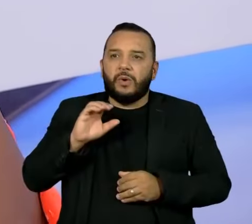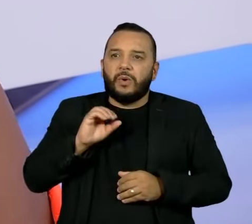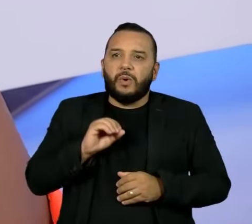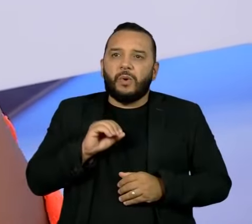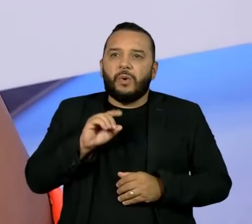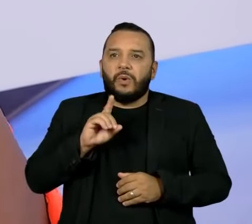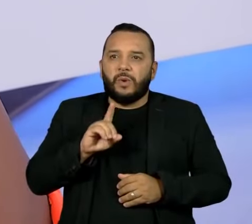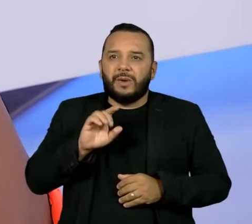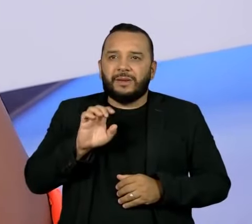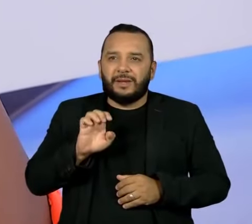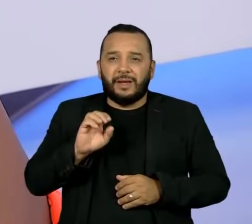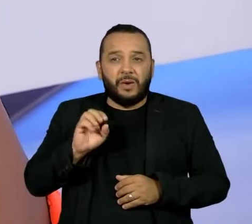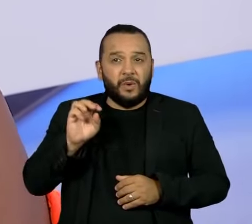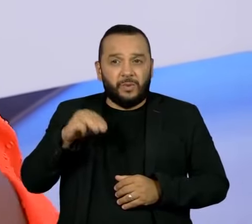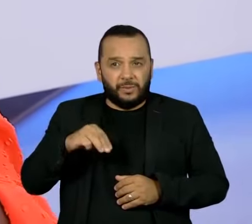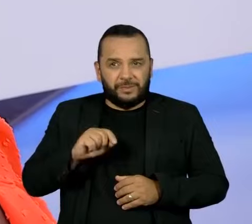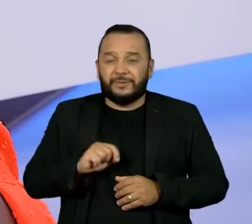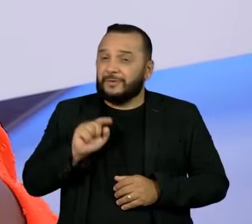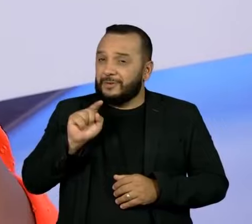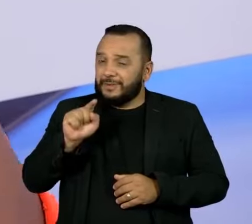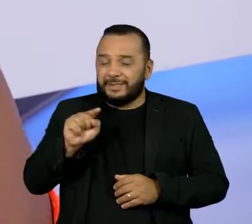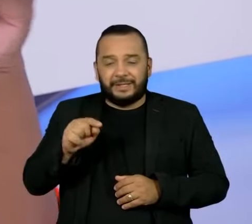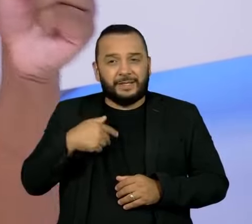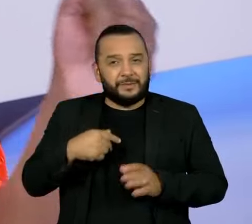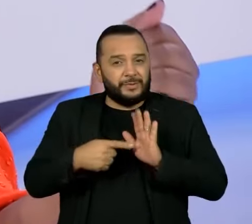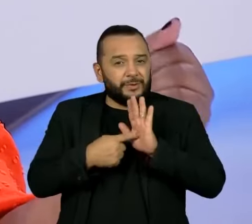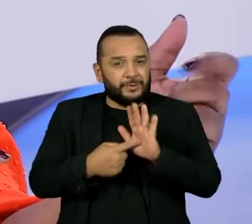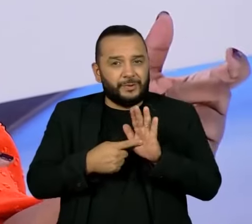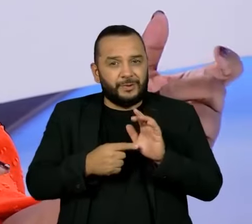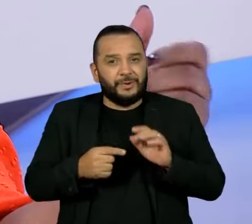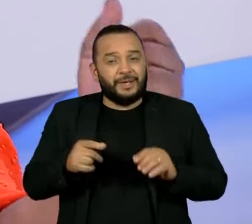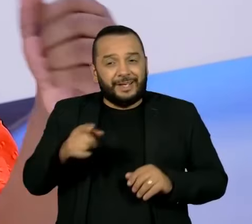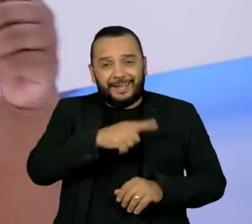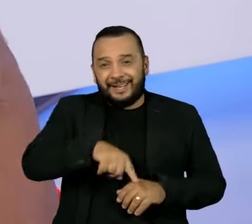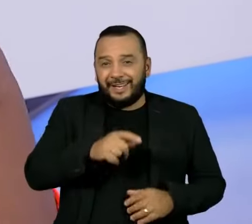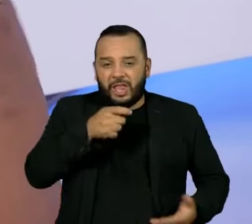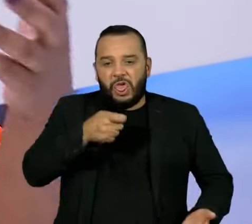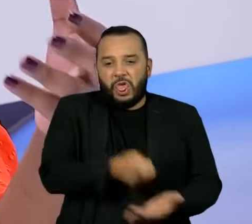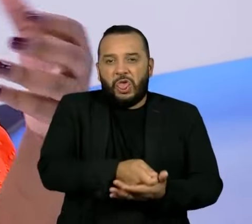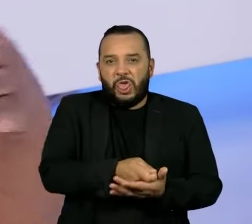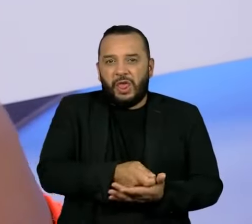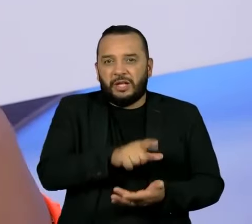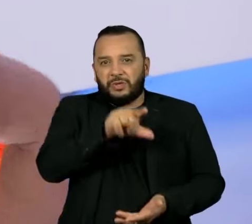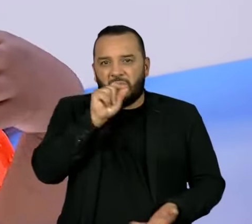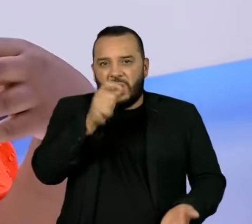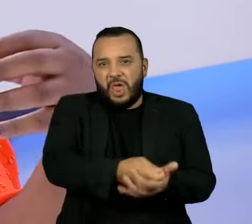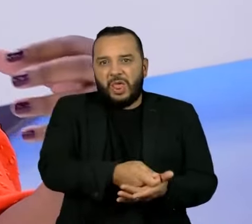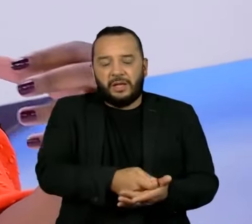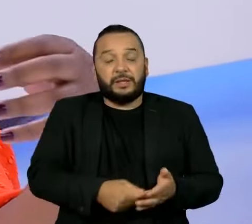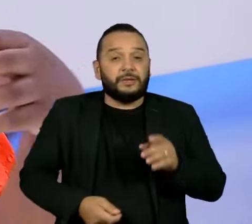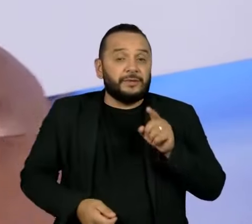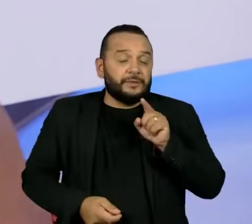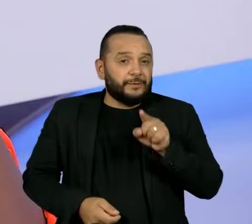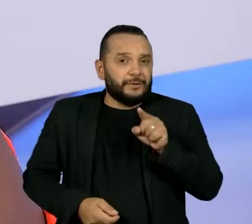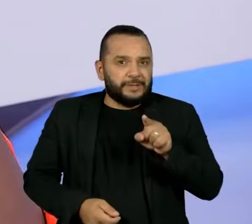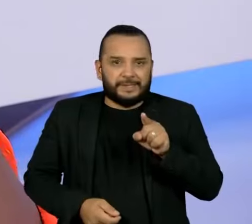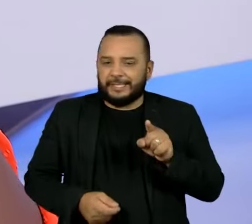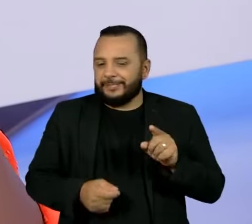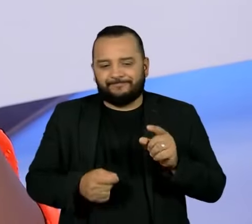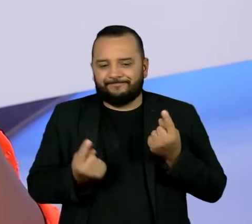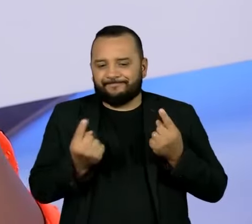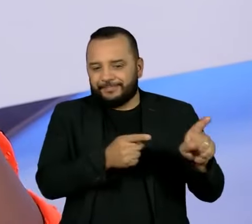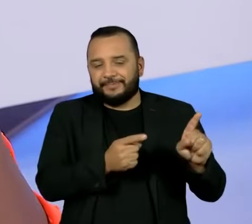um pouquinho de tensão, né? Da sua escolha, sempre uma imposição. E eu acredito, olhando a sua discografia, que a